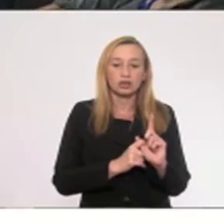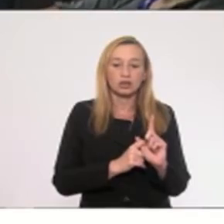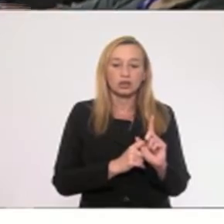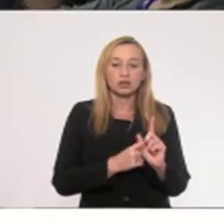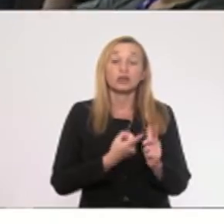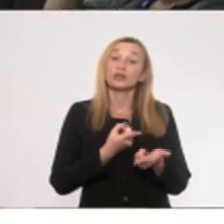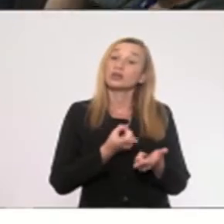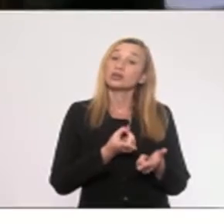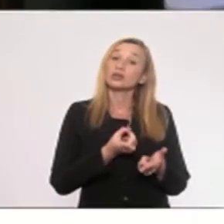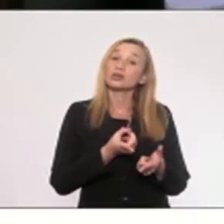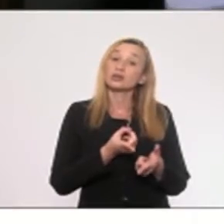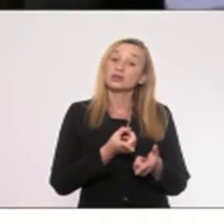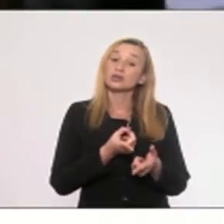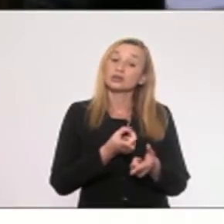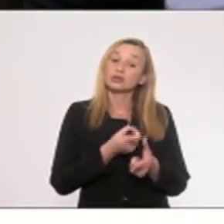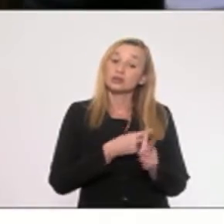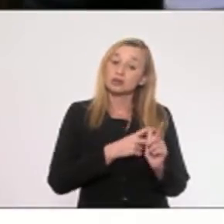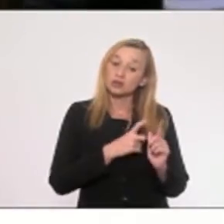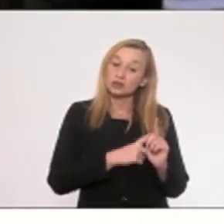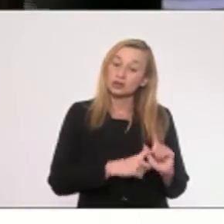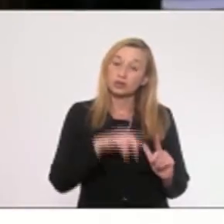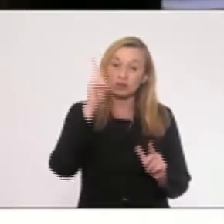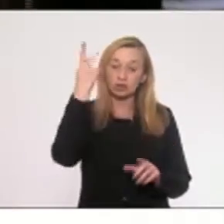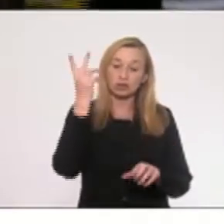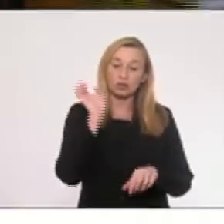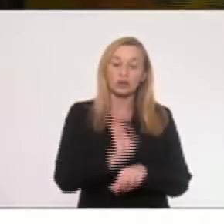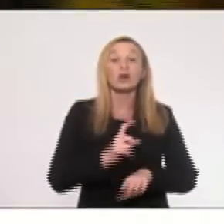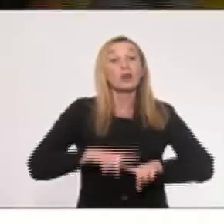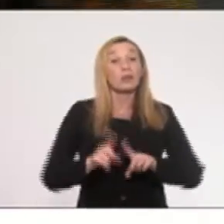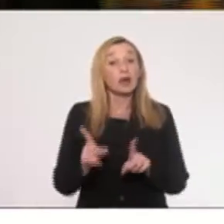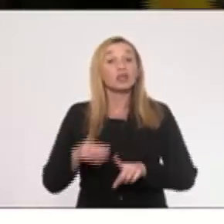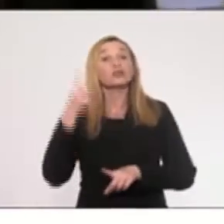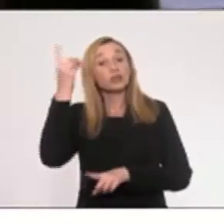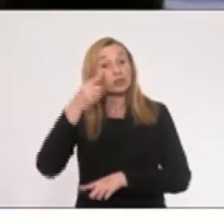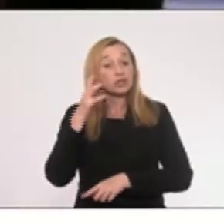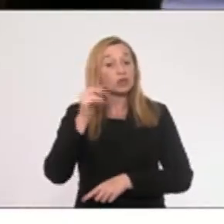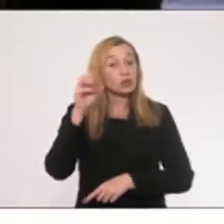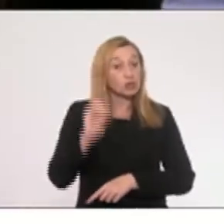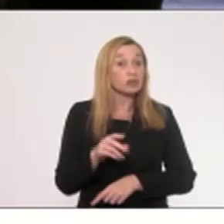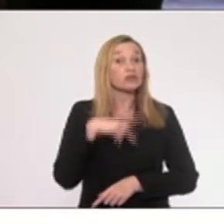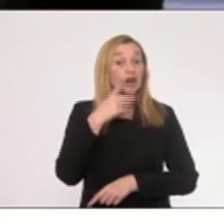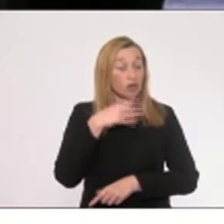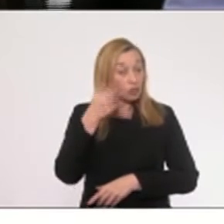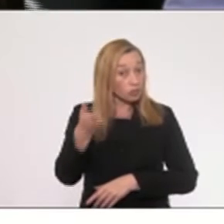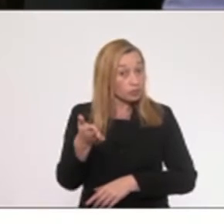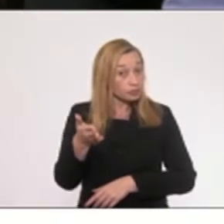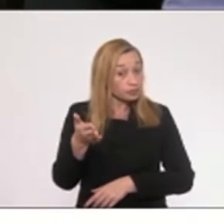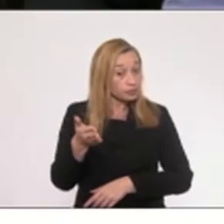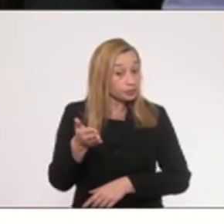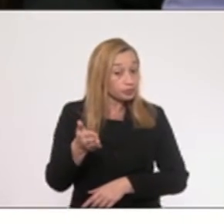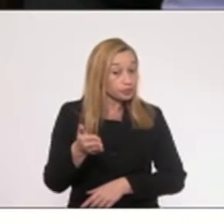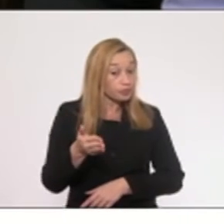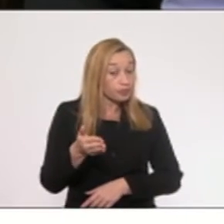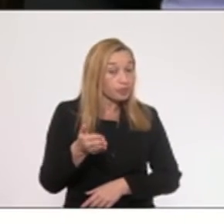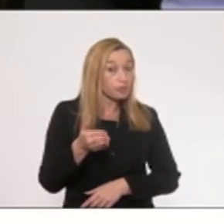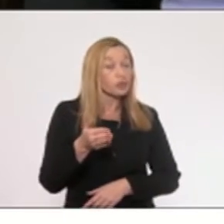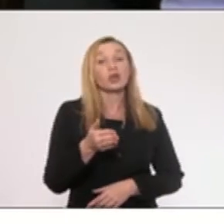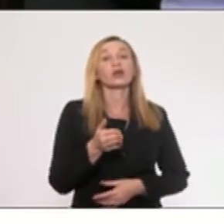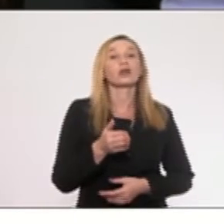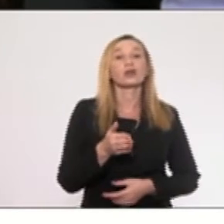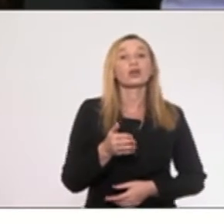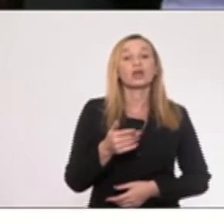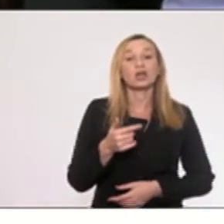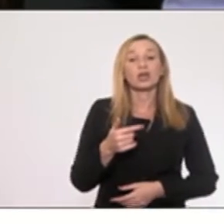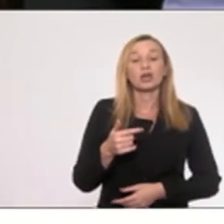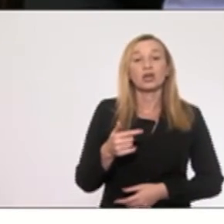devedores históricos do Estado, mas isso que o deputado Rodrigo Amorim colocou, é só para ter um comentário sobre isso, eu